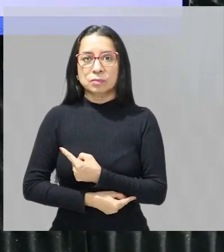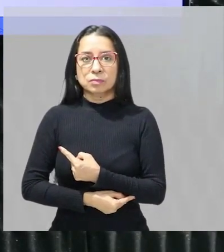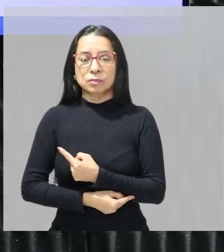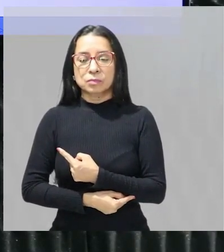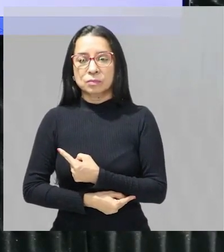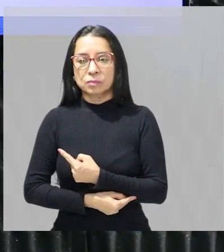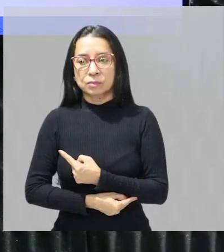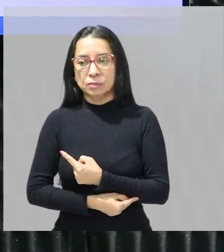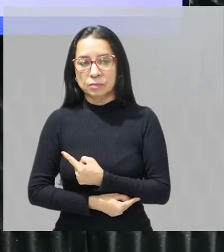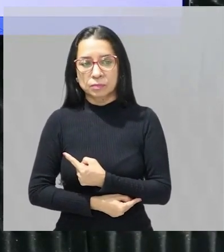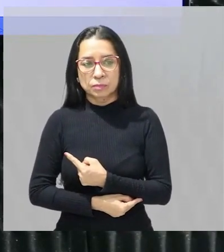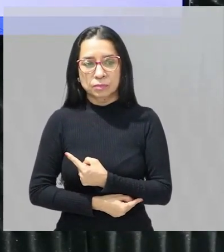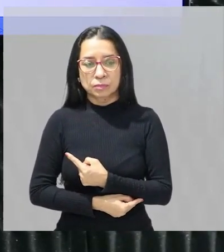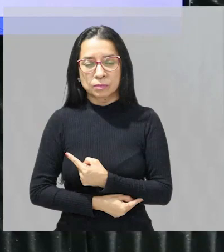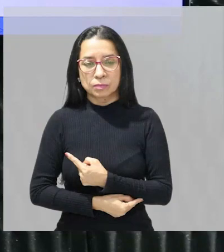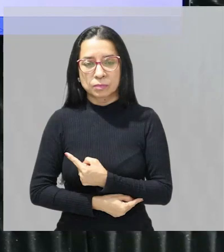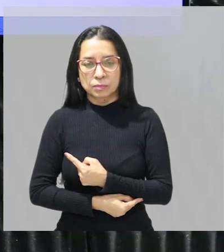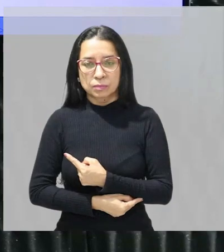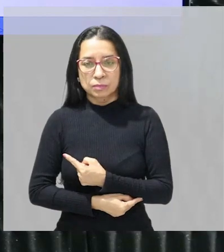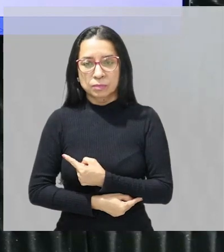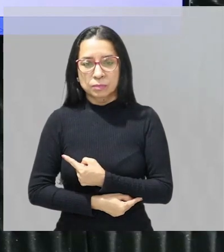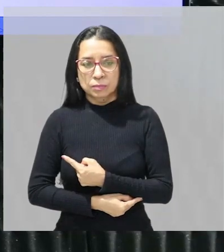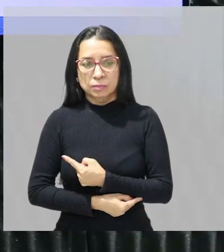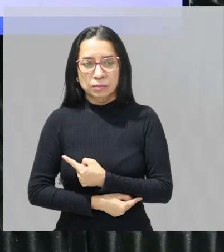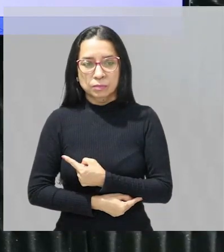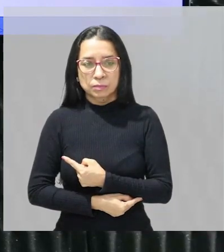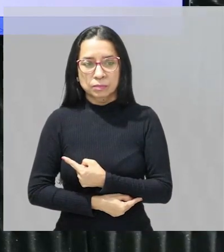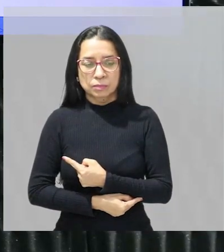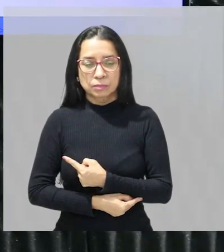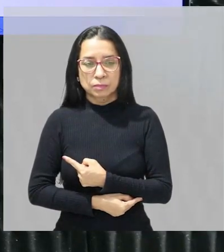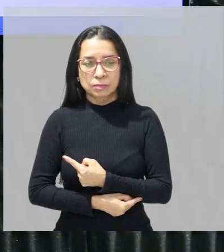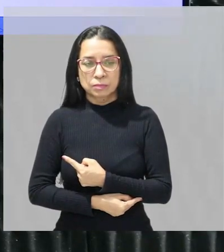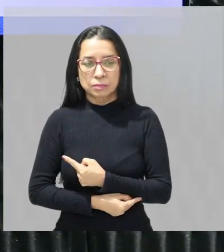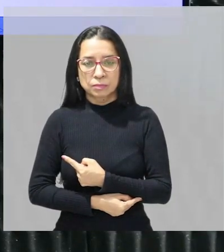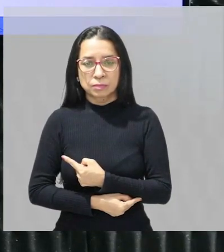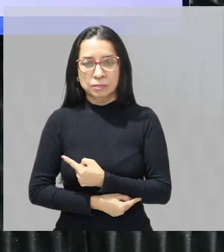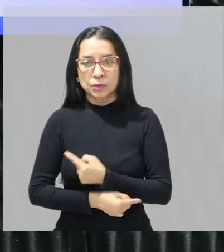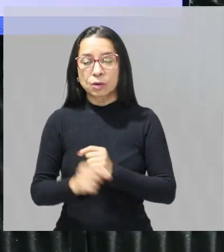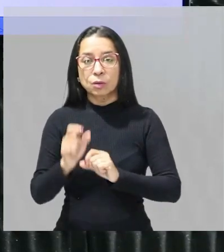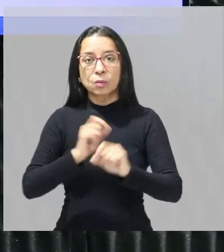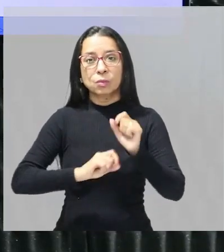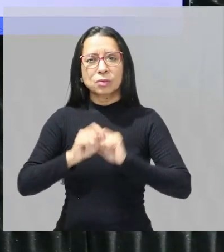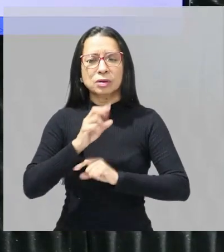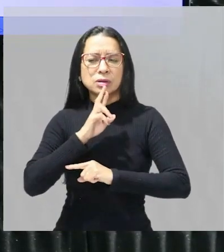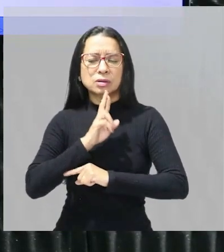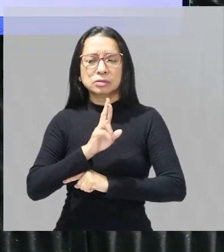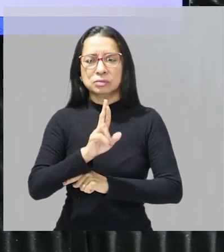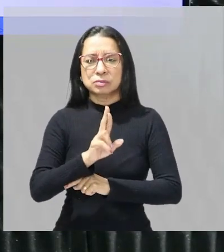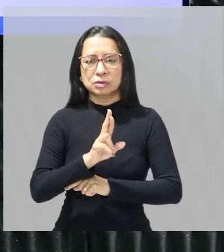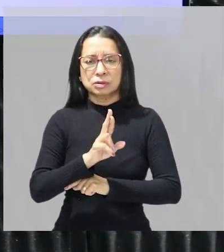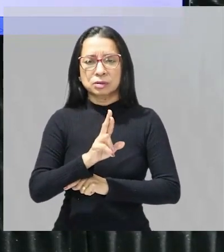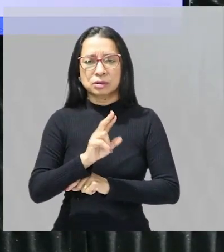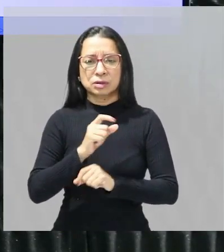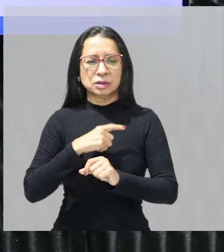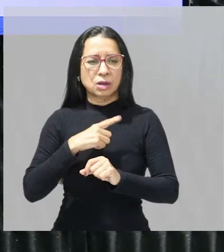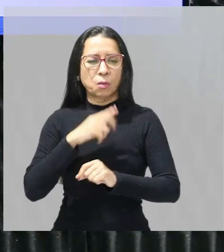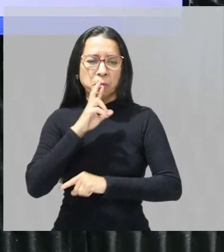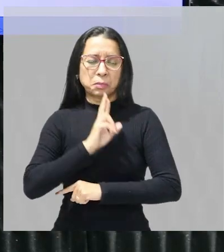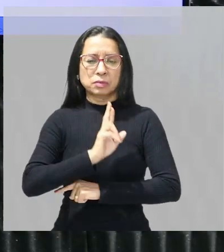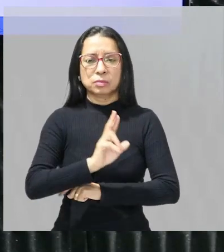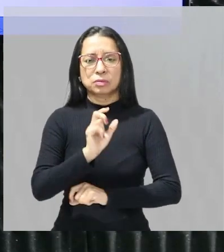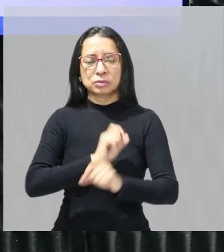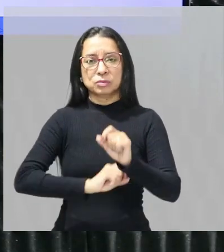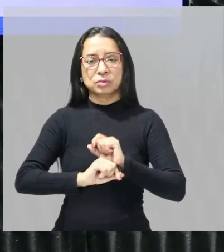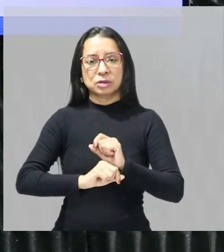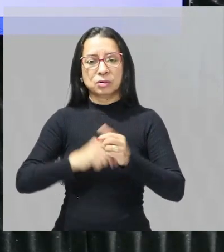ó, no contexto indicado, também resultou em... o que resultou? Resultar é dar uma consequência. Então,